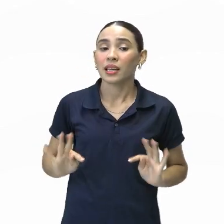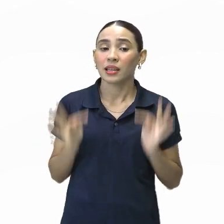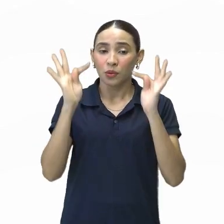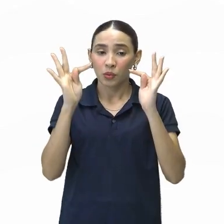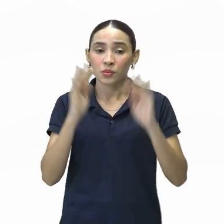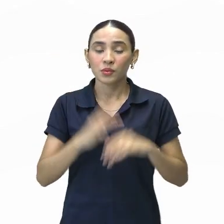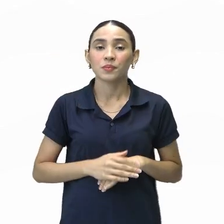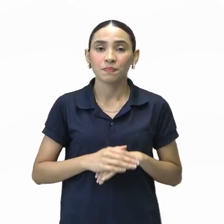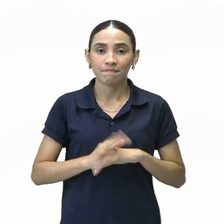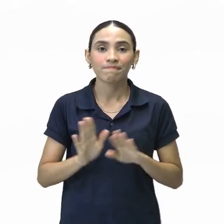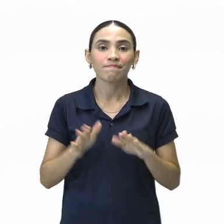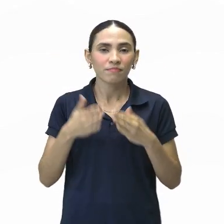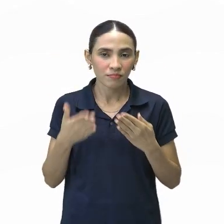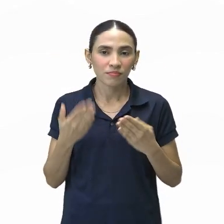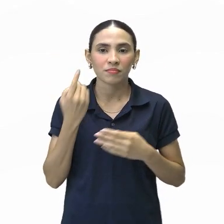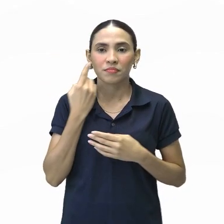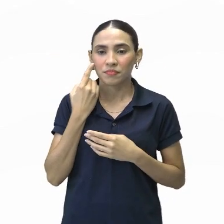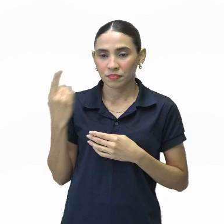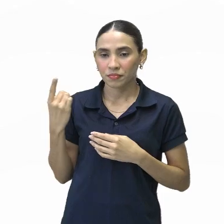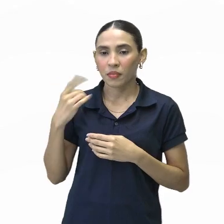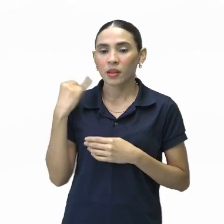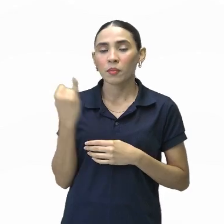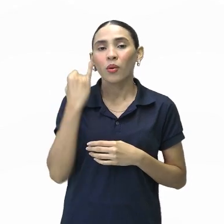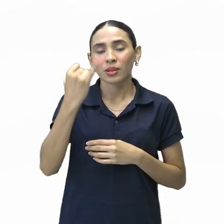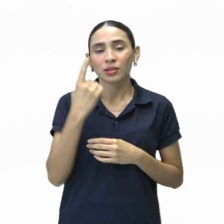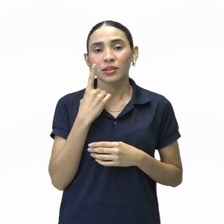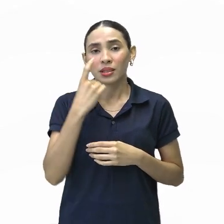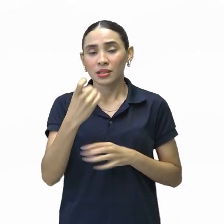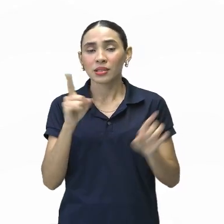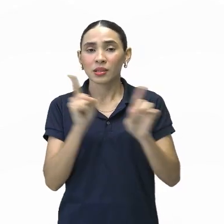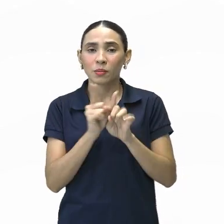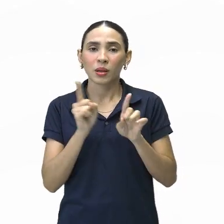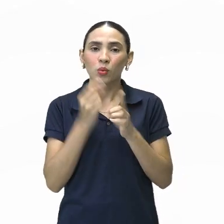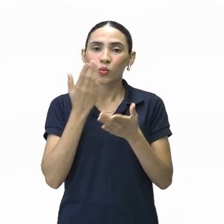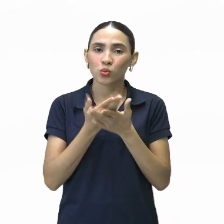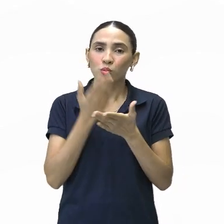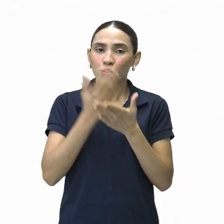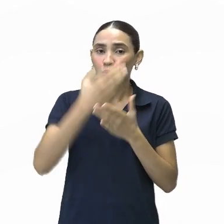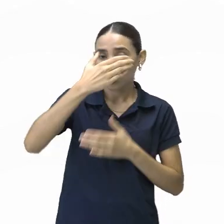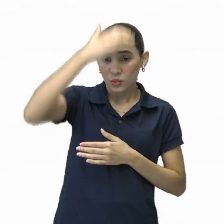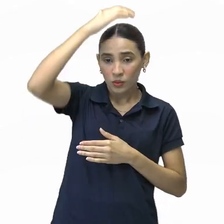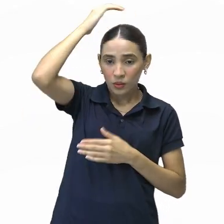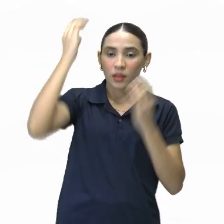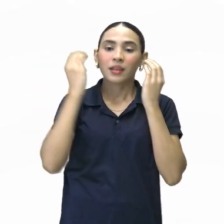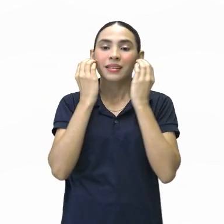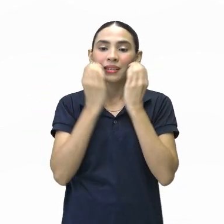tecnologia. Olha só quanto é interessante aí o estudo de Darwin e a